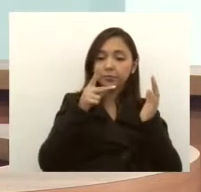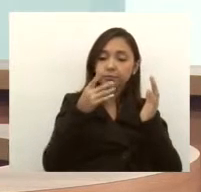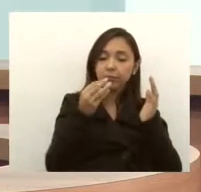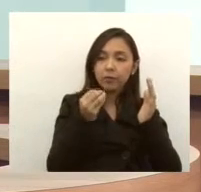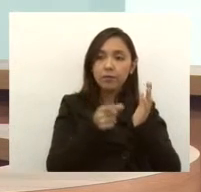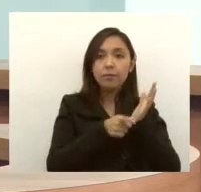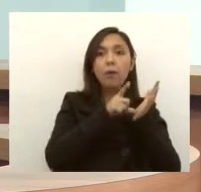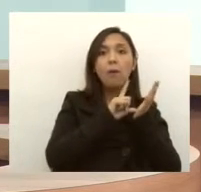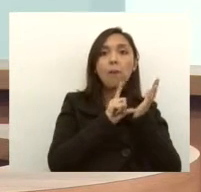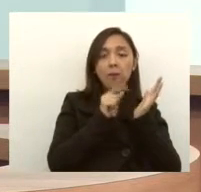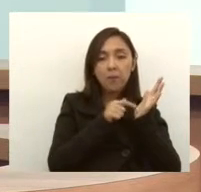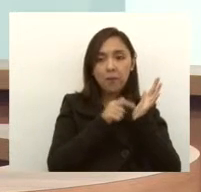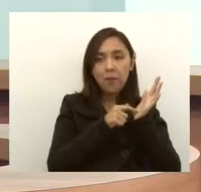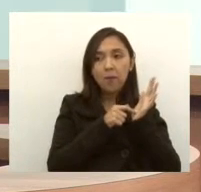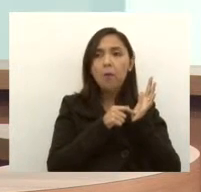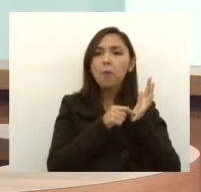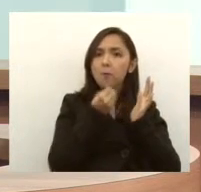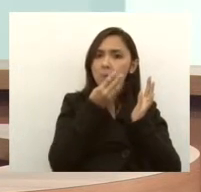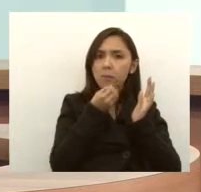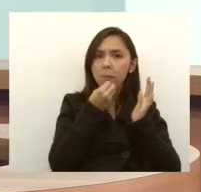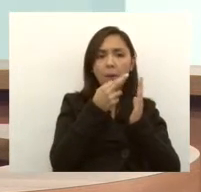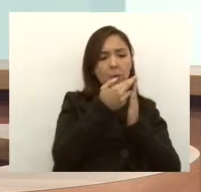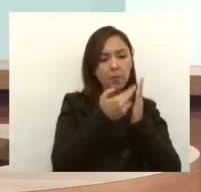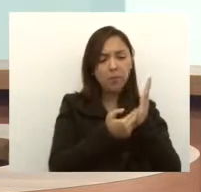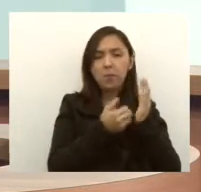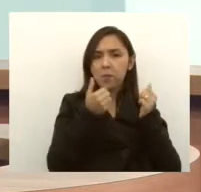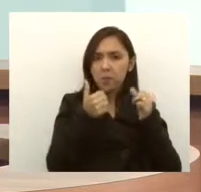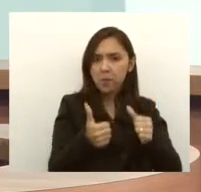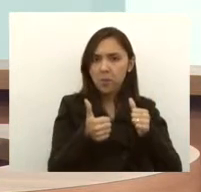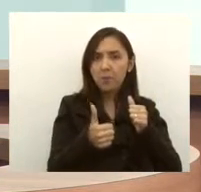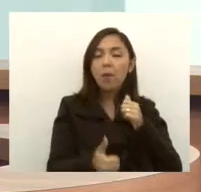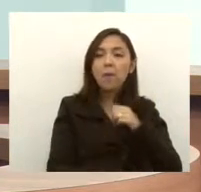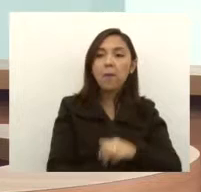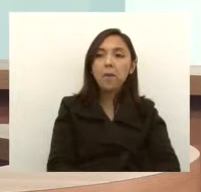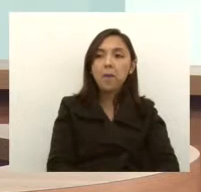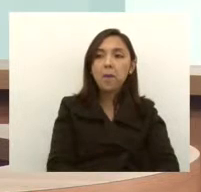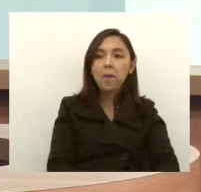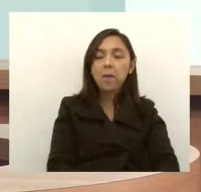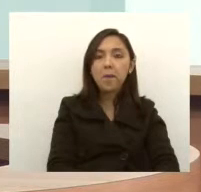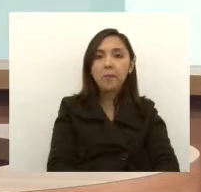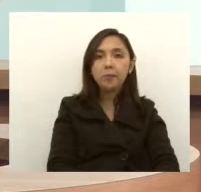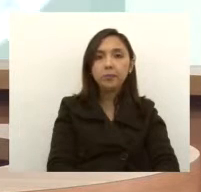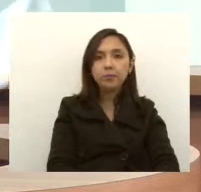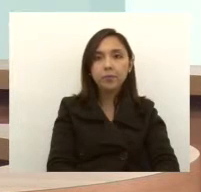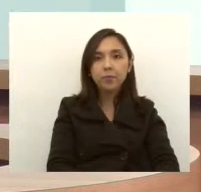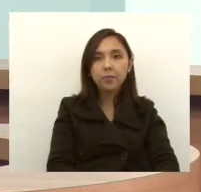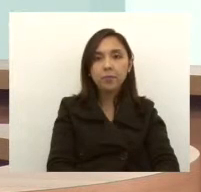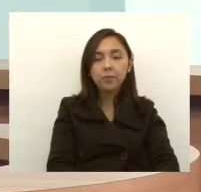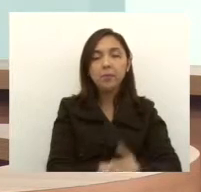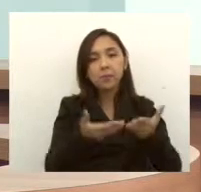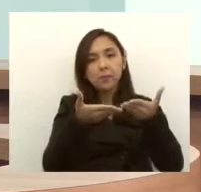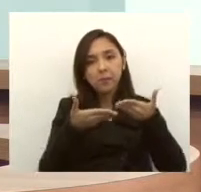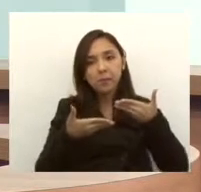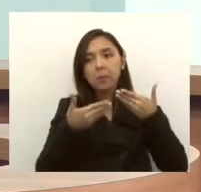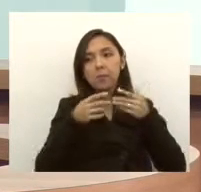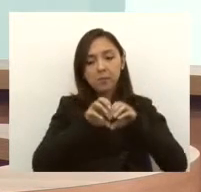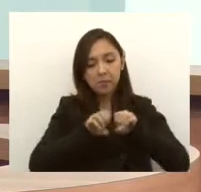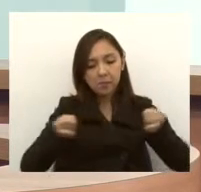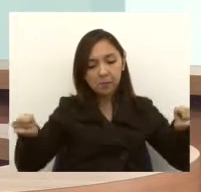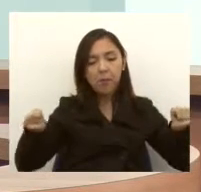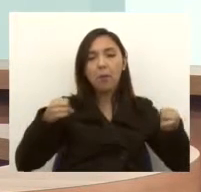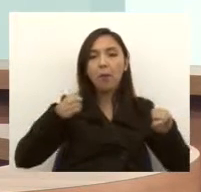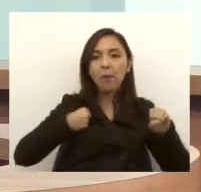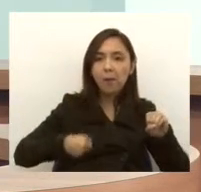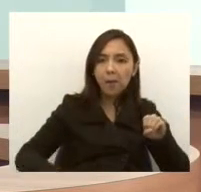Magalhães, que é muito bem-vindo, muito bem a esta casa, pedido de informação, de rede de